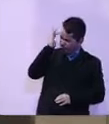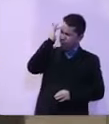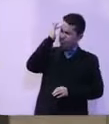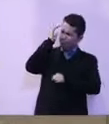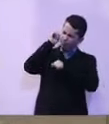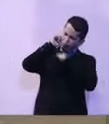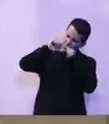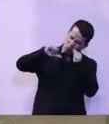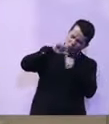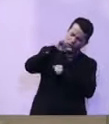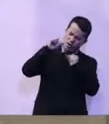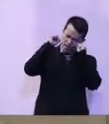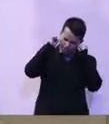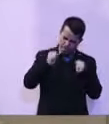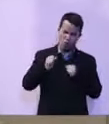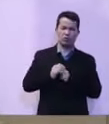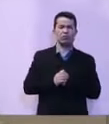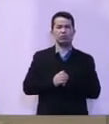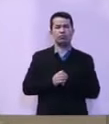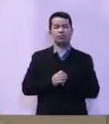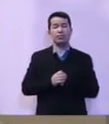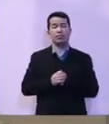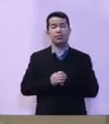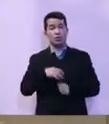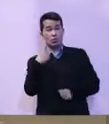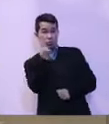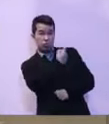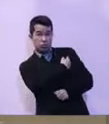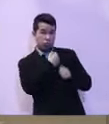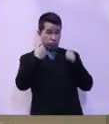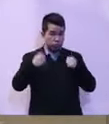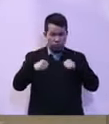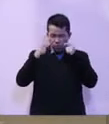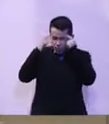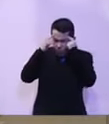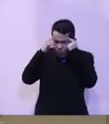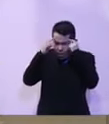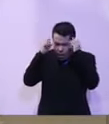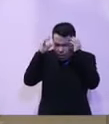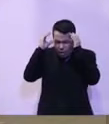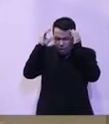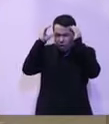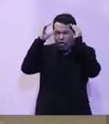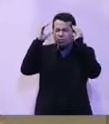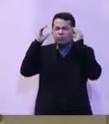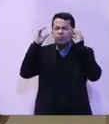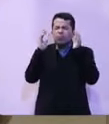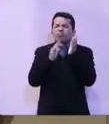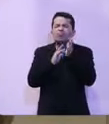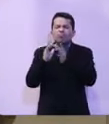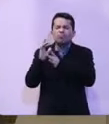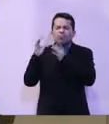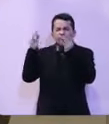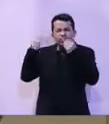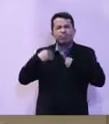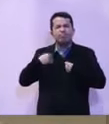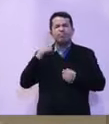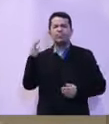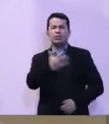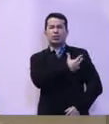juízo é ter o nome escrito no livro da vida, algo que só Jesus pode fazer por nós.